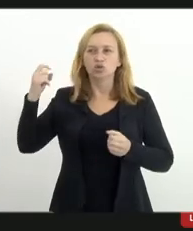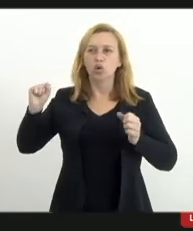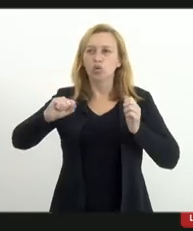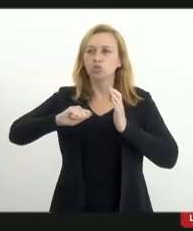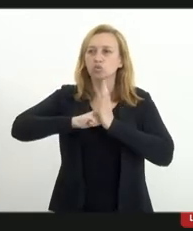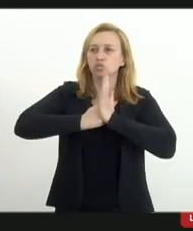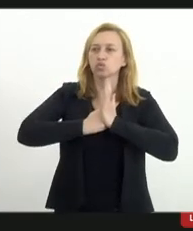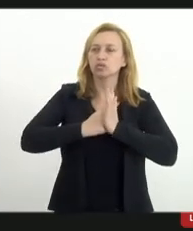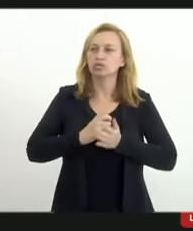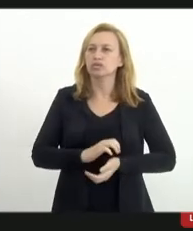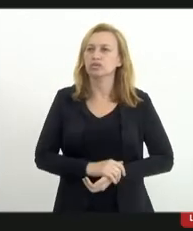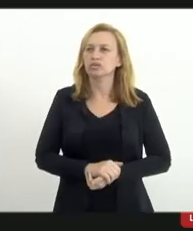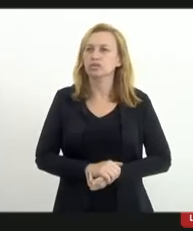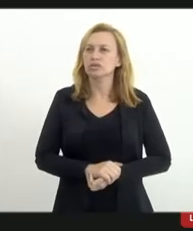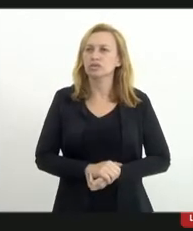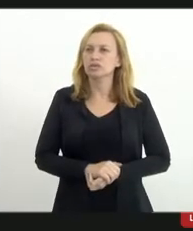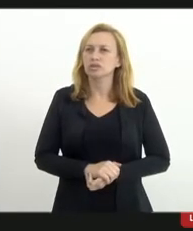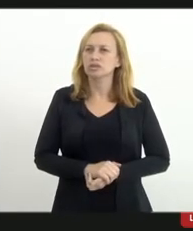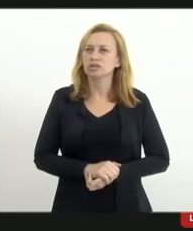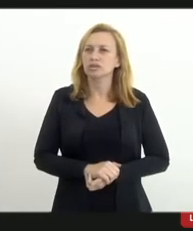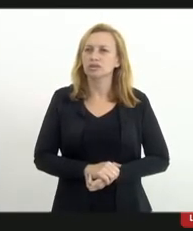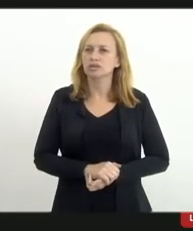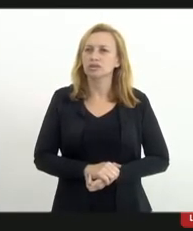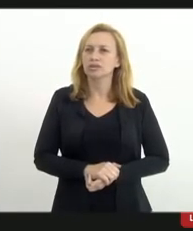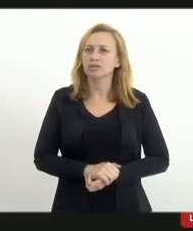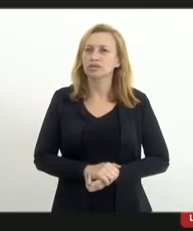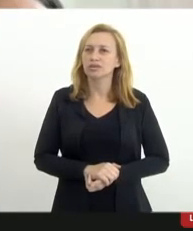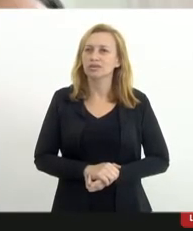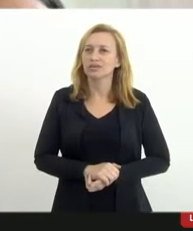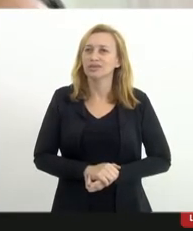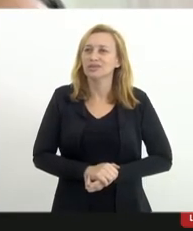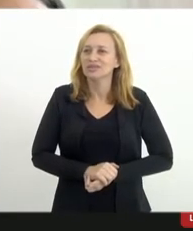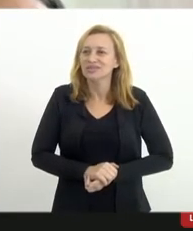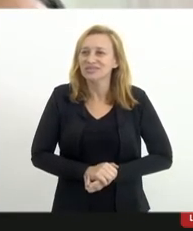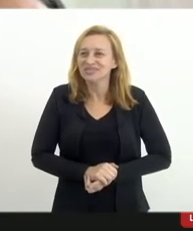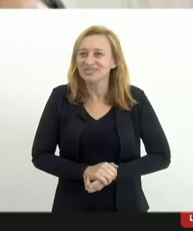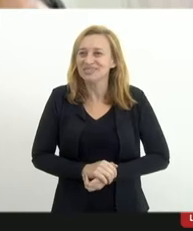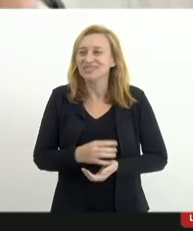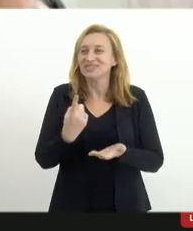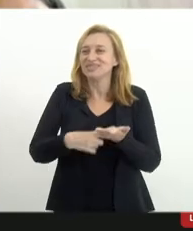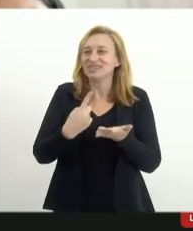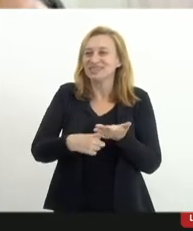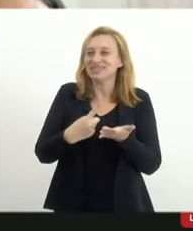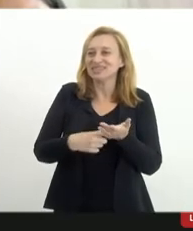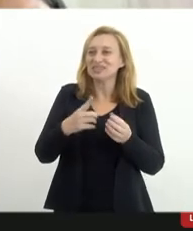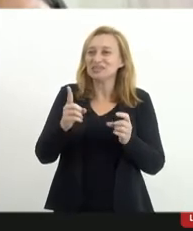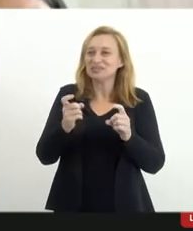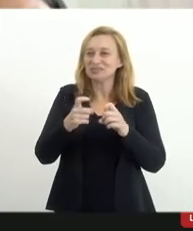Magda. Você está marcando médico com todos nós.